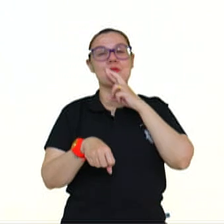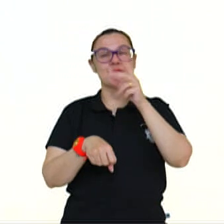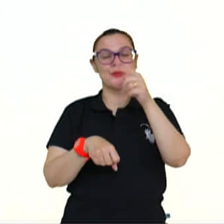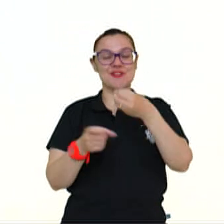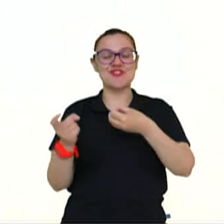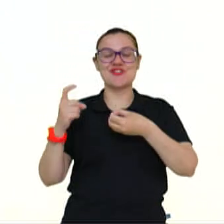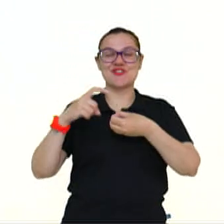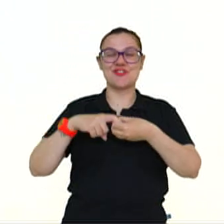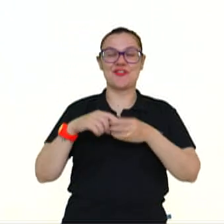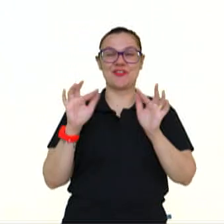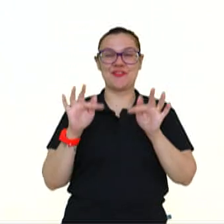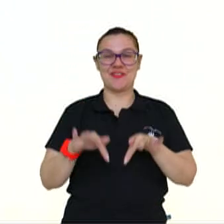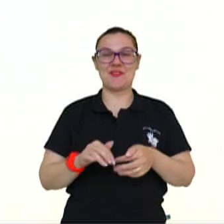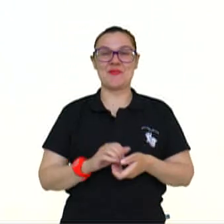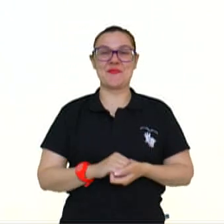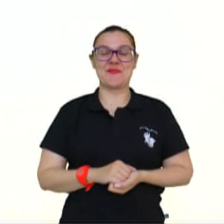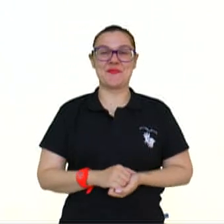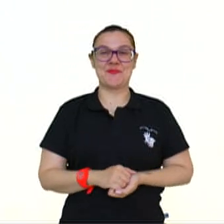e daqui a pouco a gente volta para corrigir.